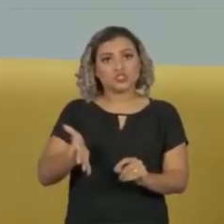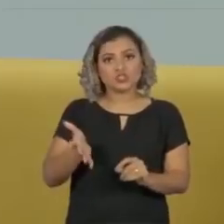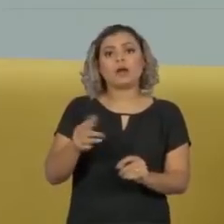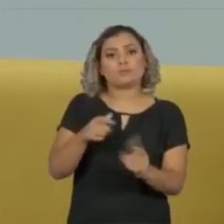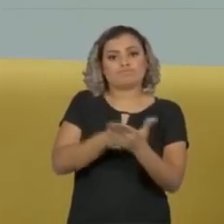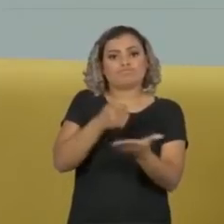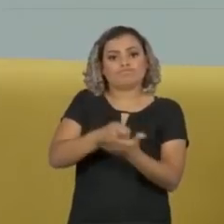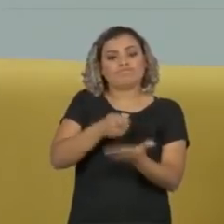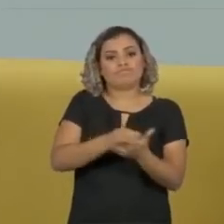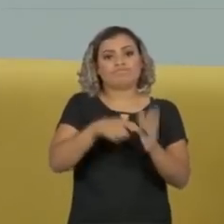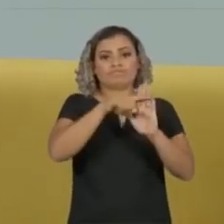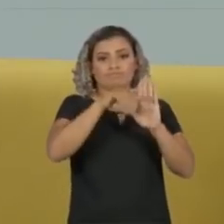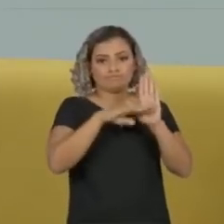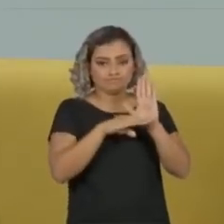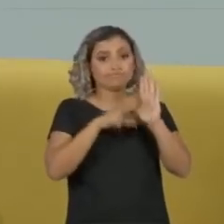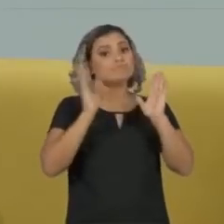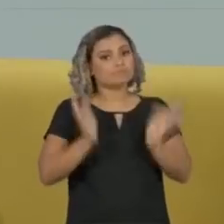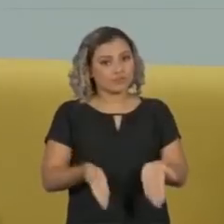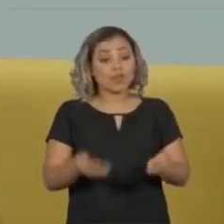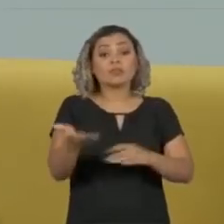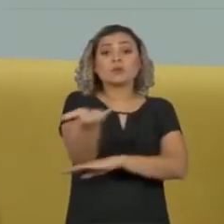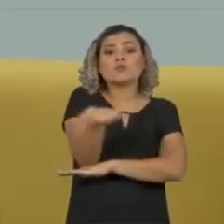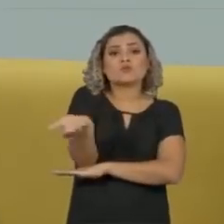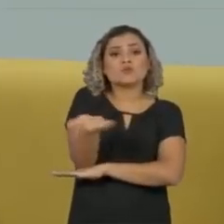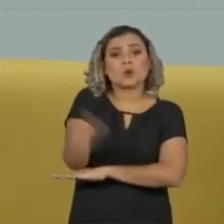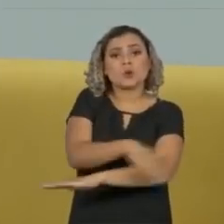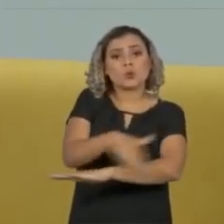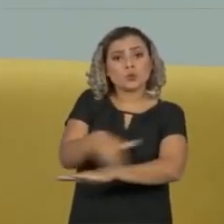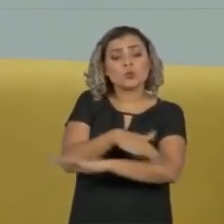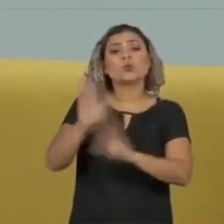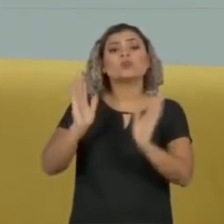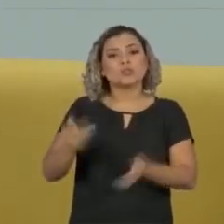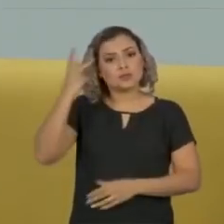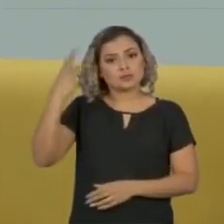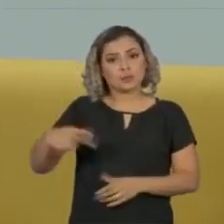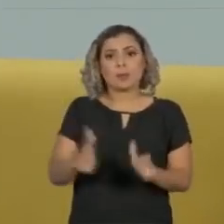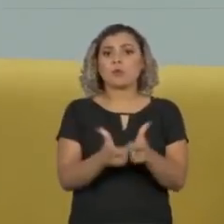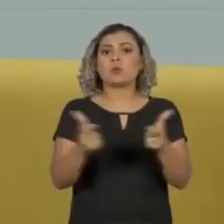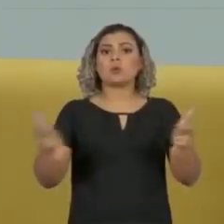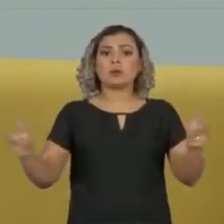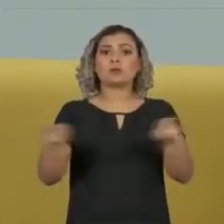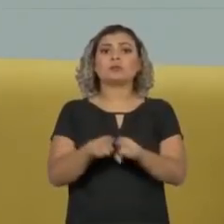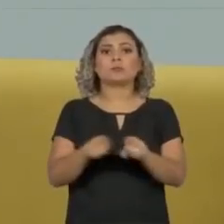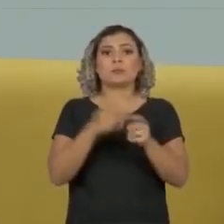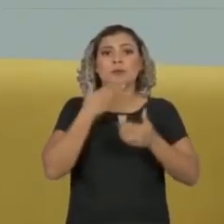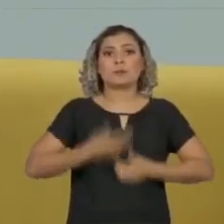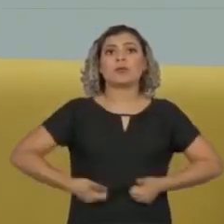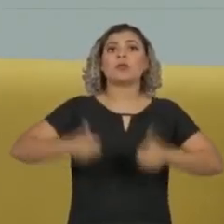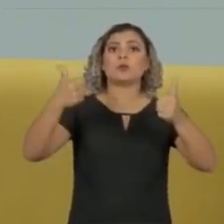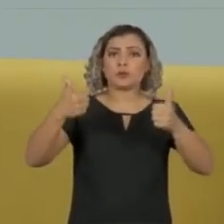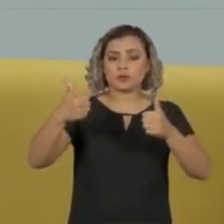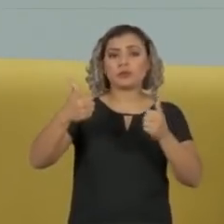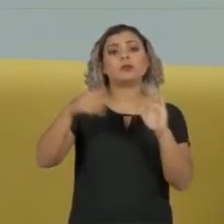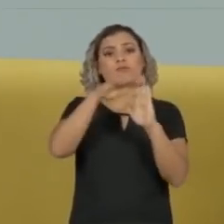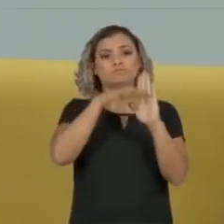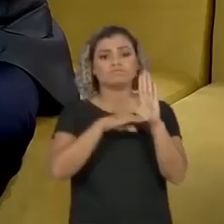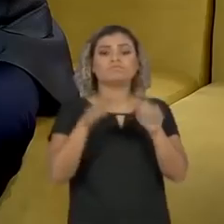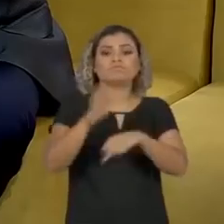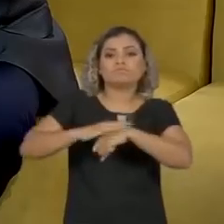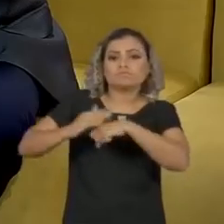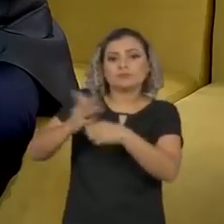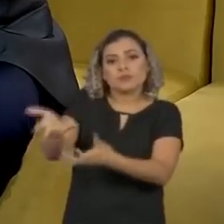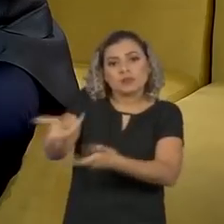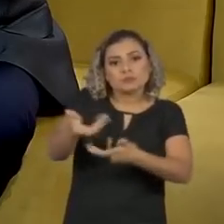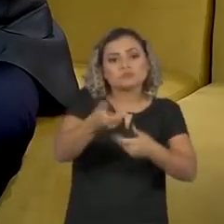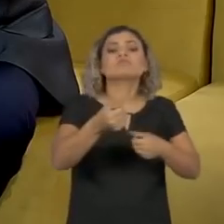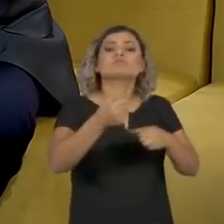exigência. População de rua em São Paulo cresce e a prefeitura anuncia melhorias nos programas de acolhimento.